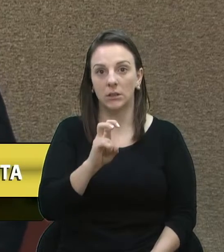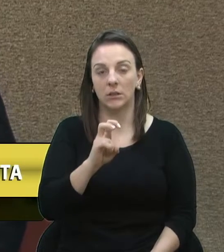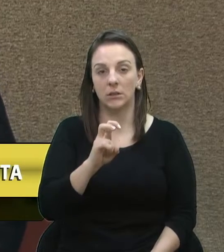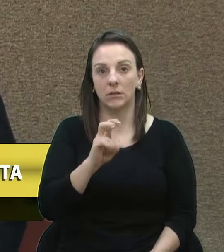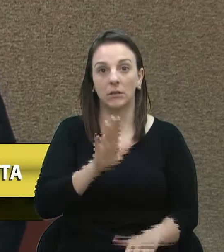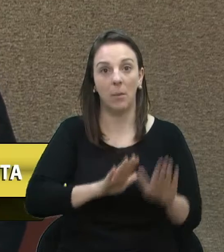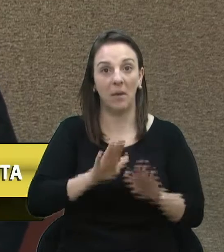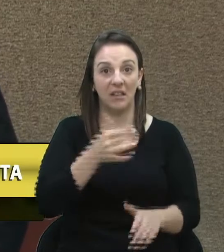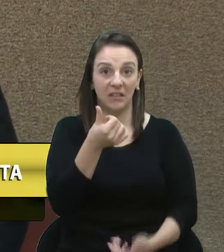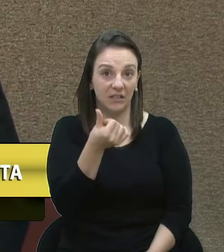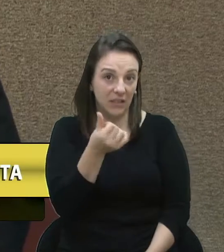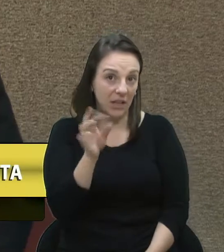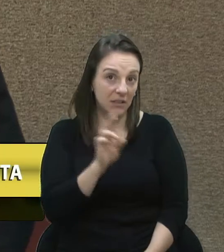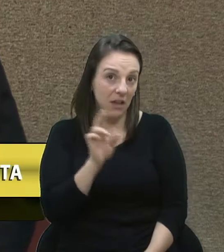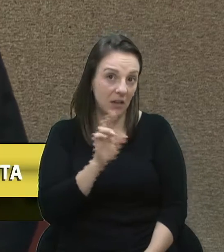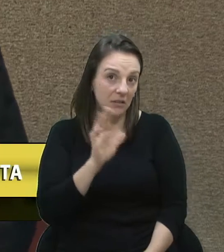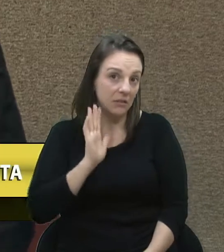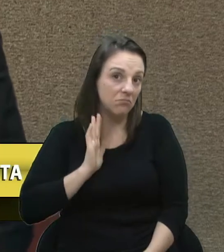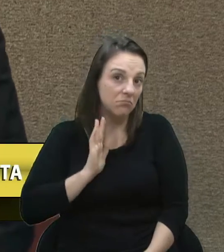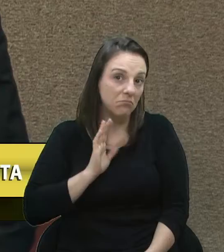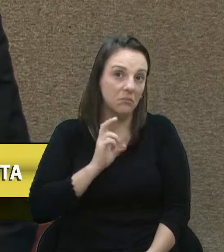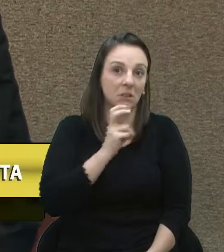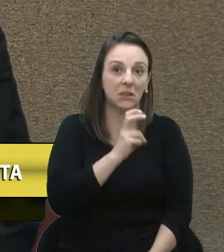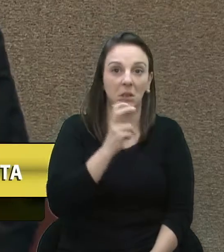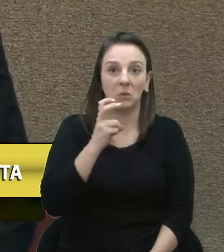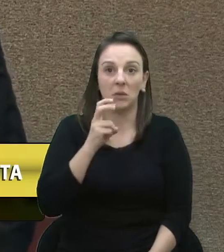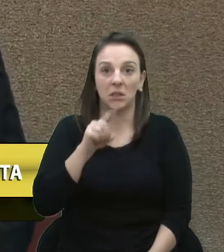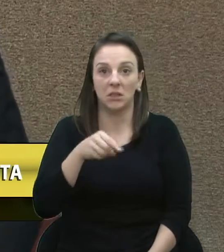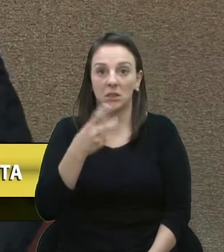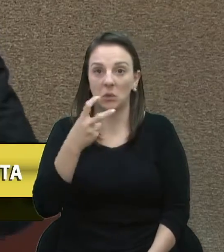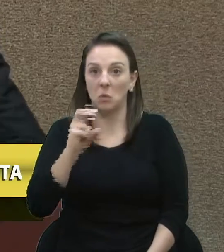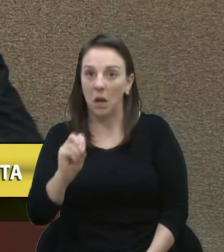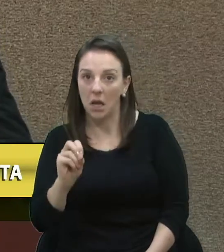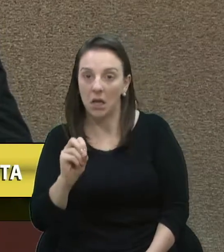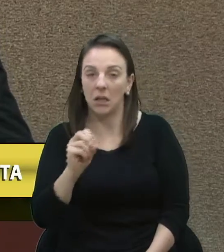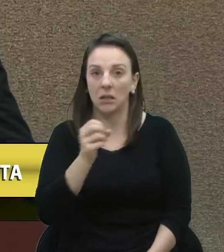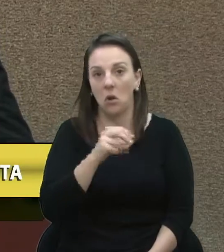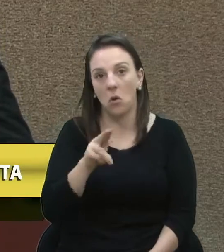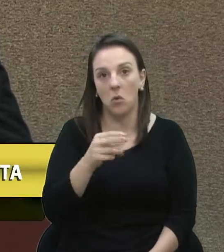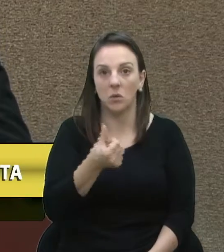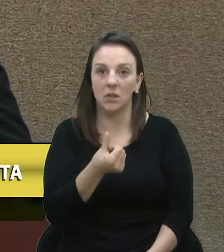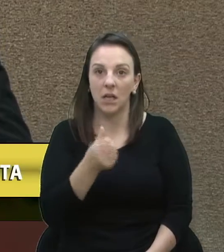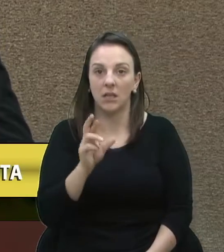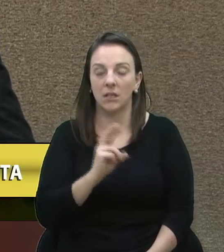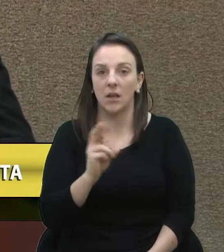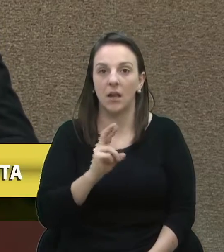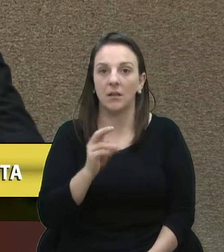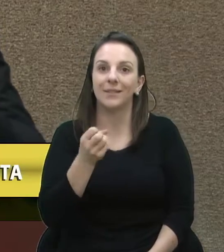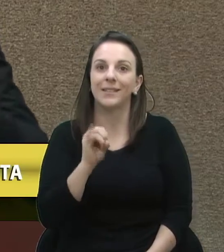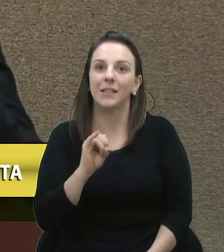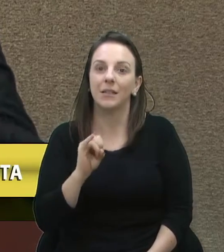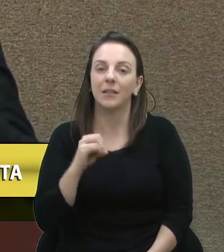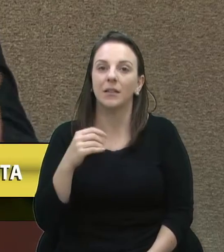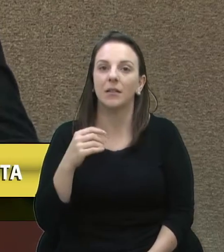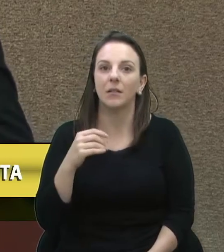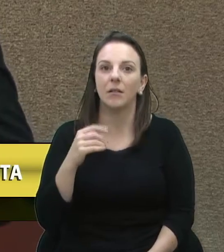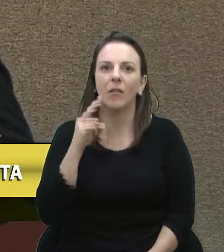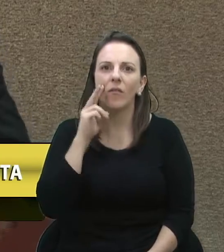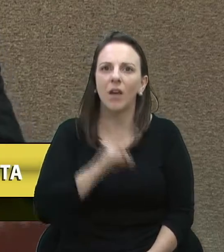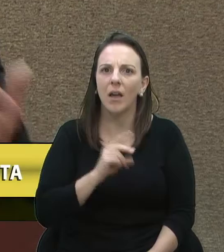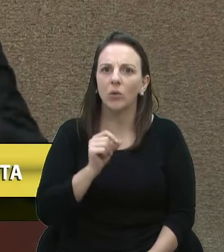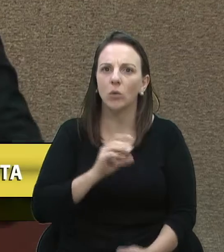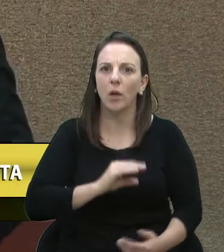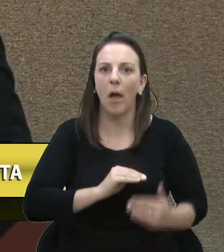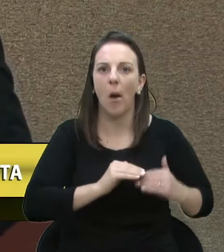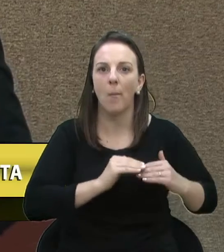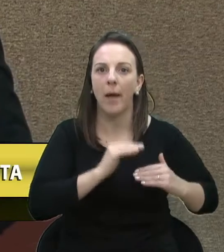6,00, ou R$ 5,5, ou R$ 6,00. Se fosse colocar em cima o custo de todos os aumentos que tiveram de